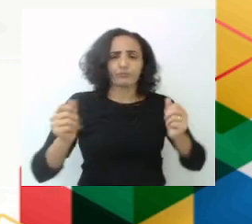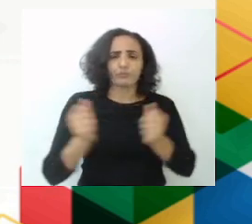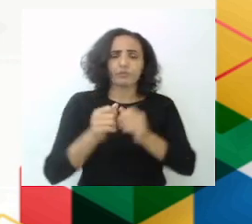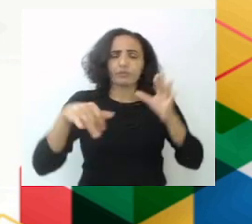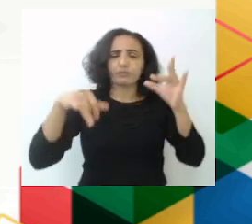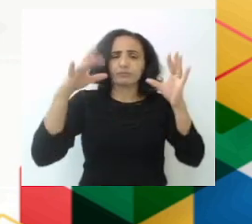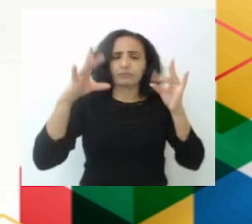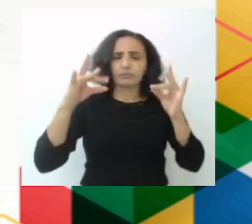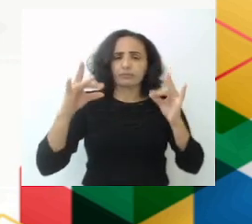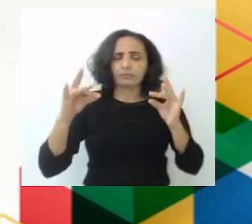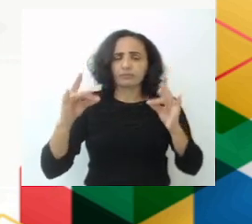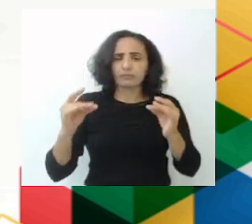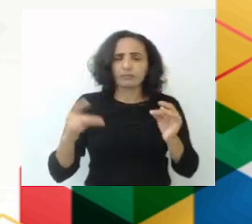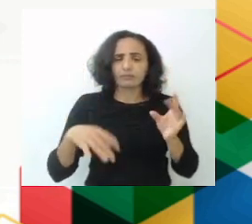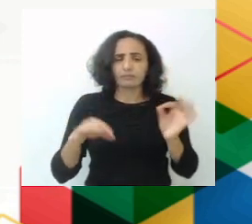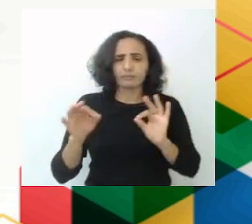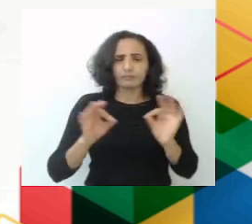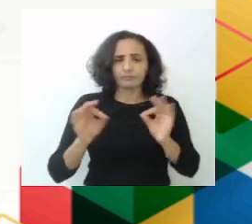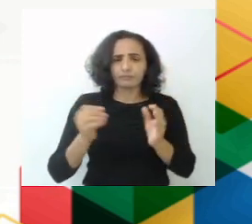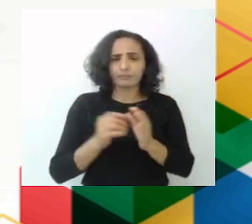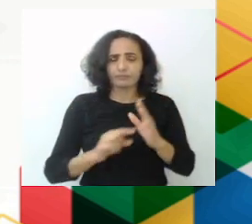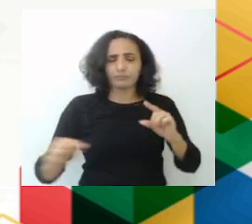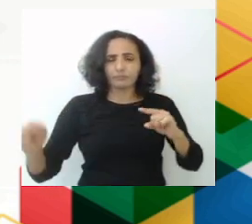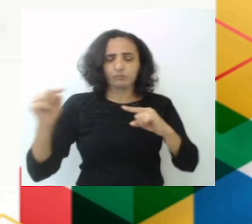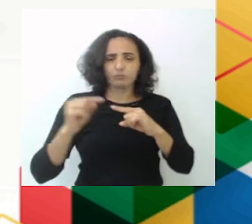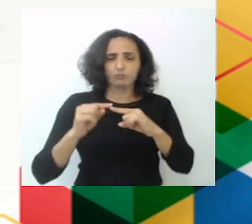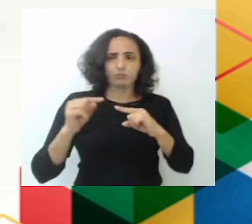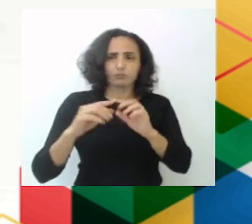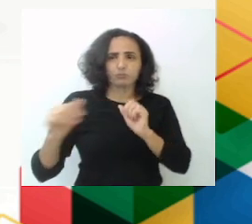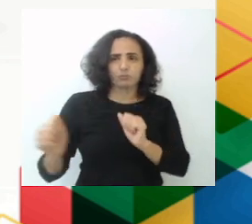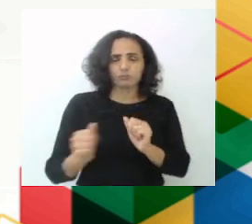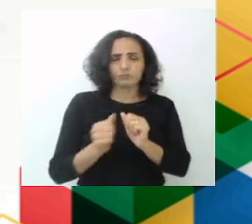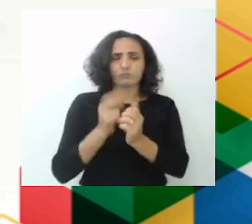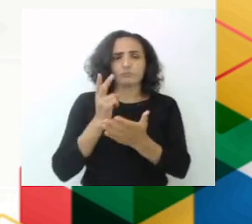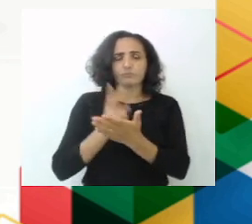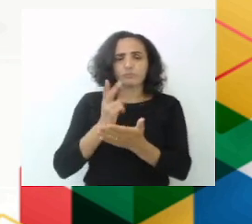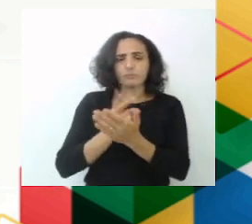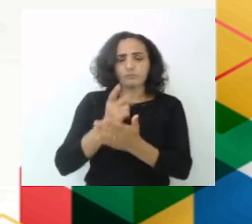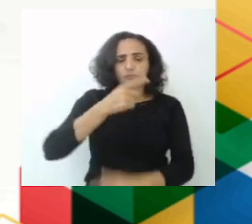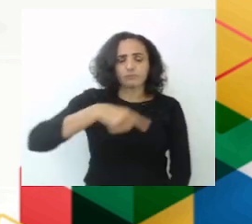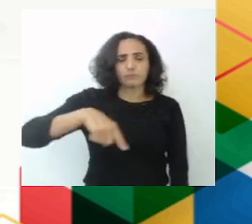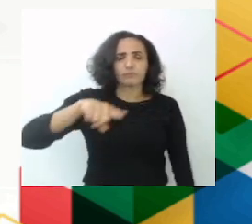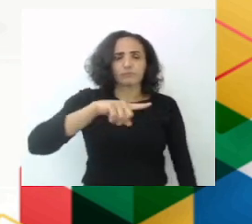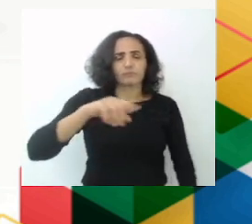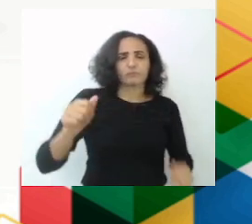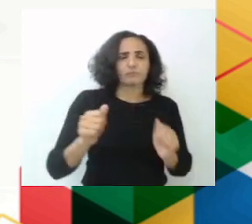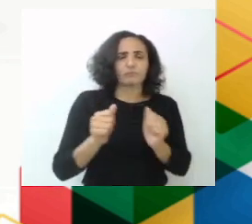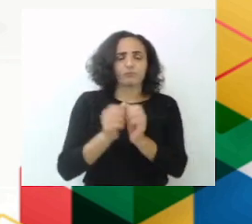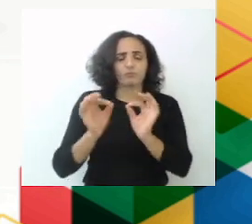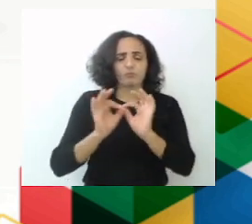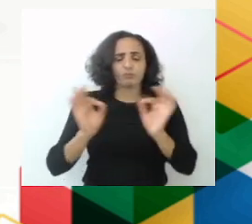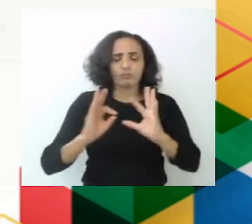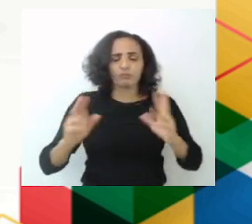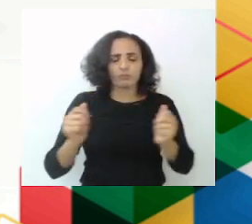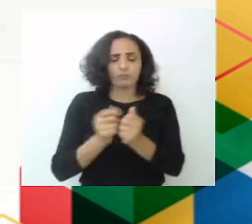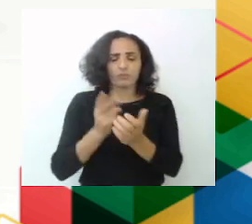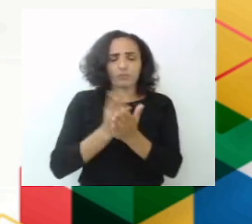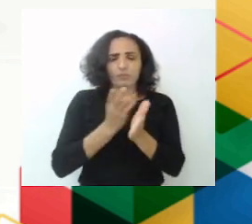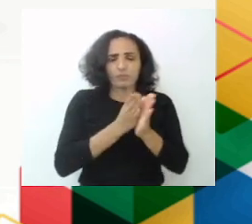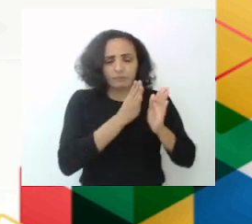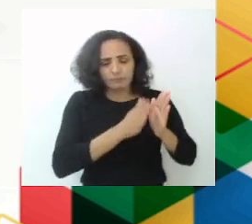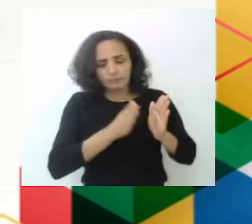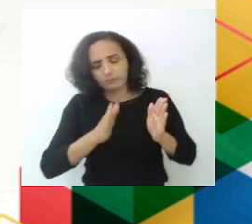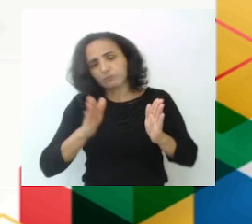pontos, é que você vem e liga os pontos. Essa curva que a gente está vendo aqui por baixo, ela é a última a ser traçada.